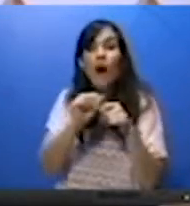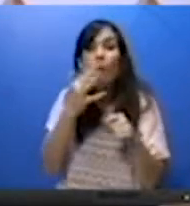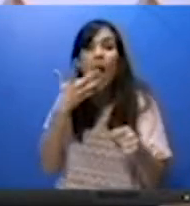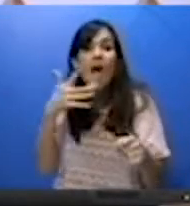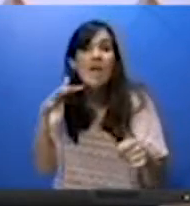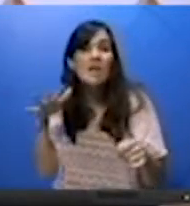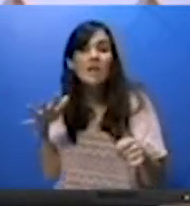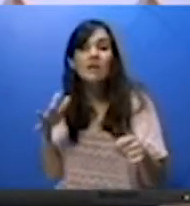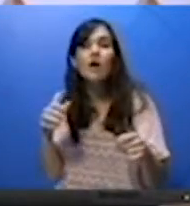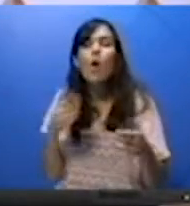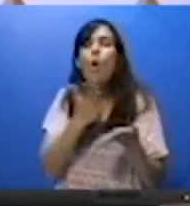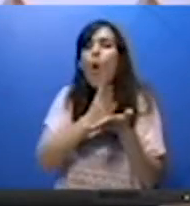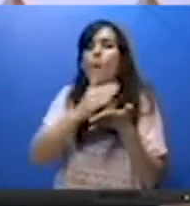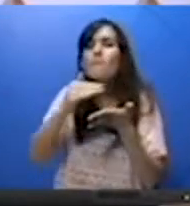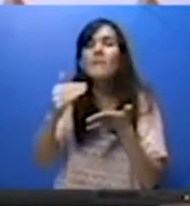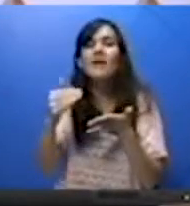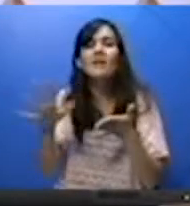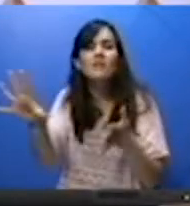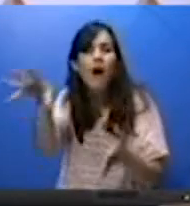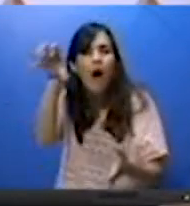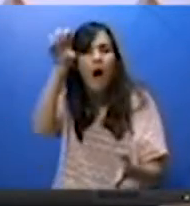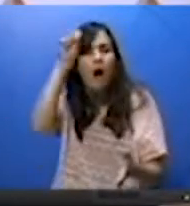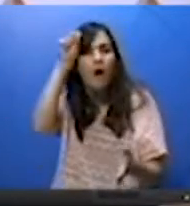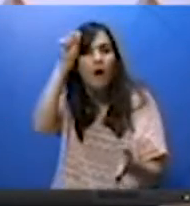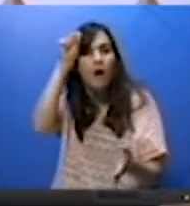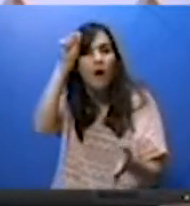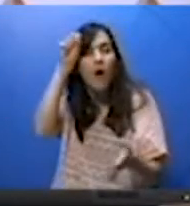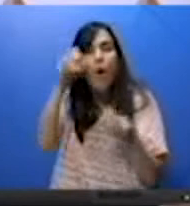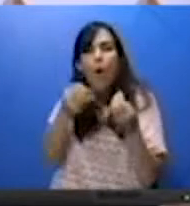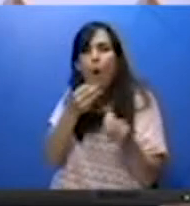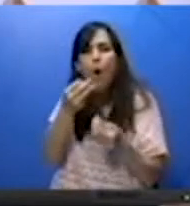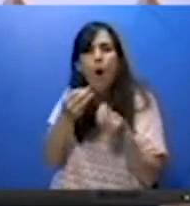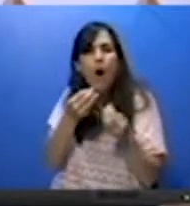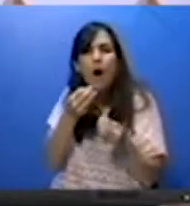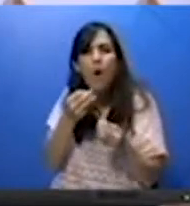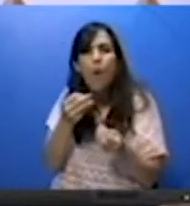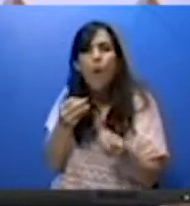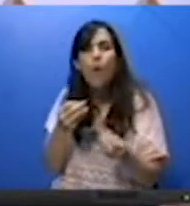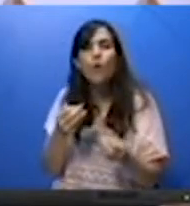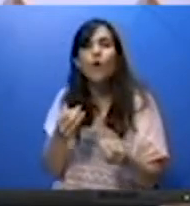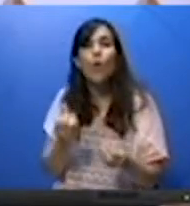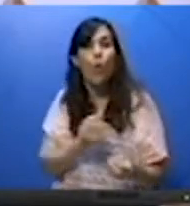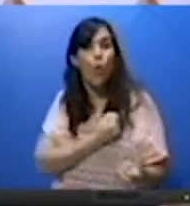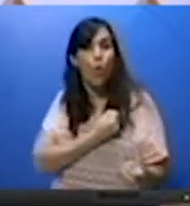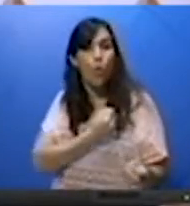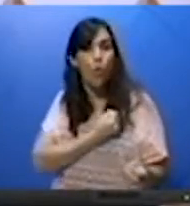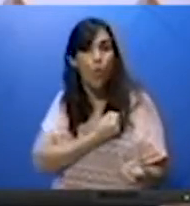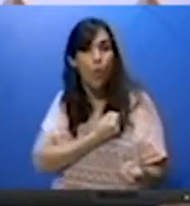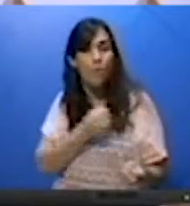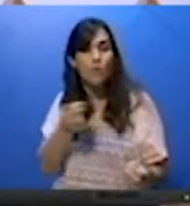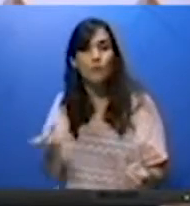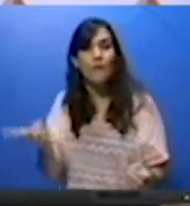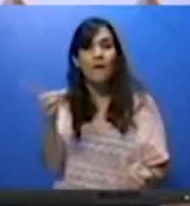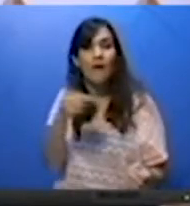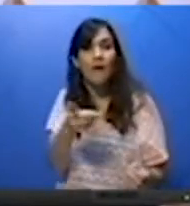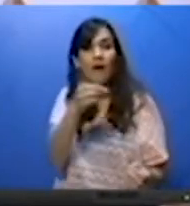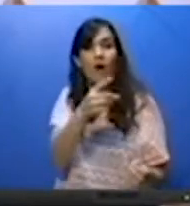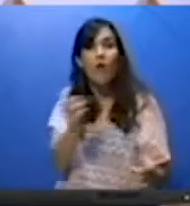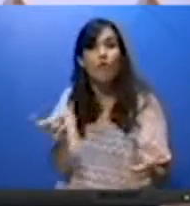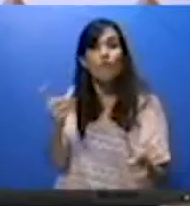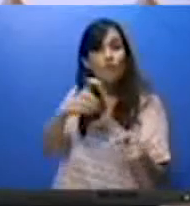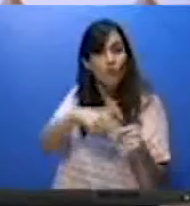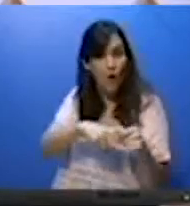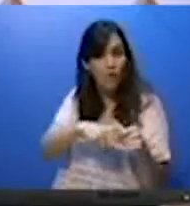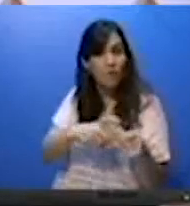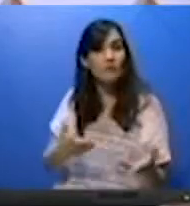já começa começar assimila o processo que o número vai voltar tá certo